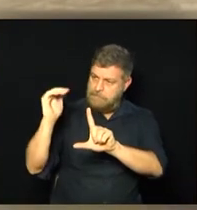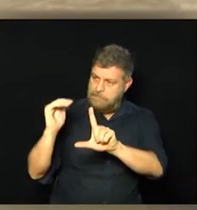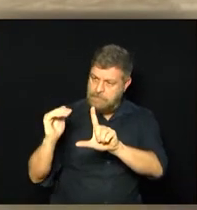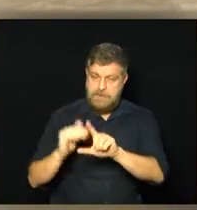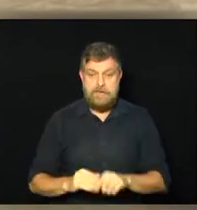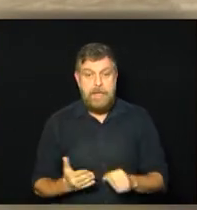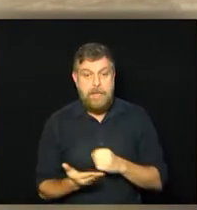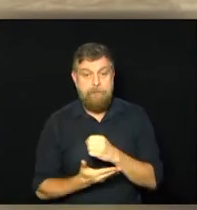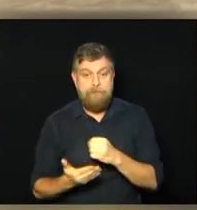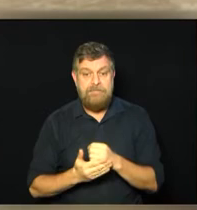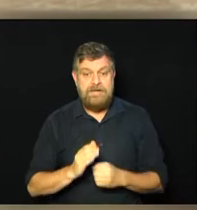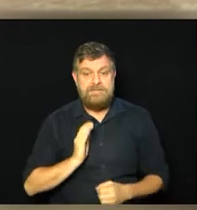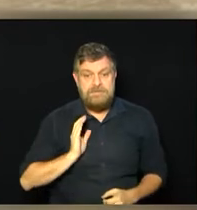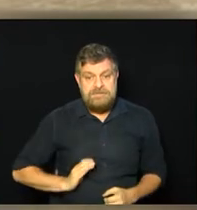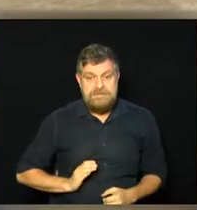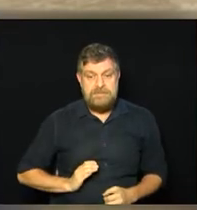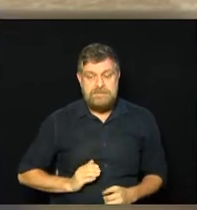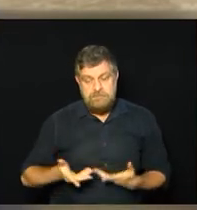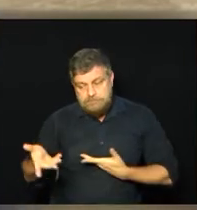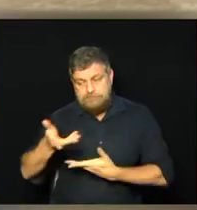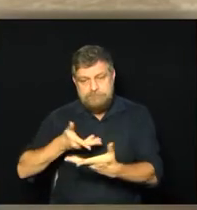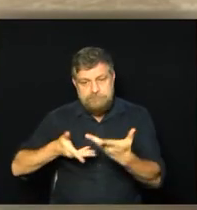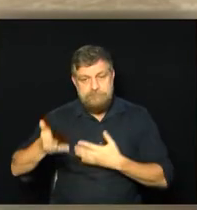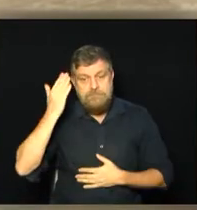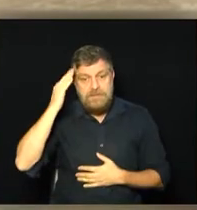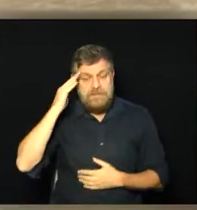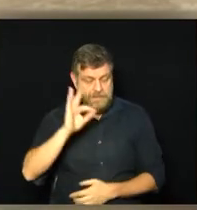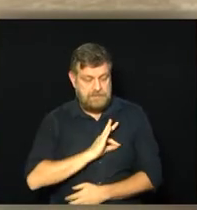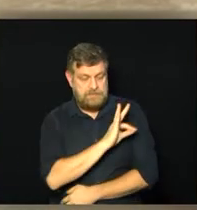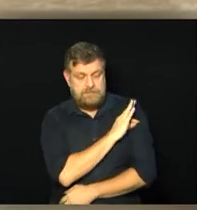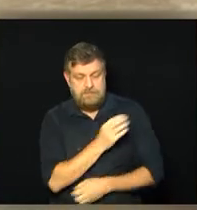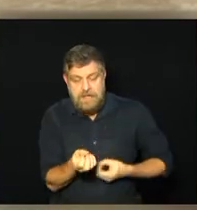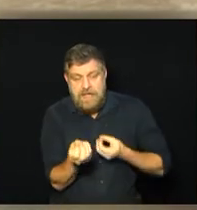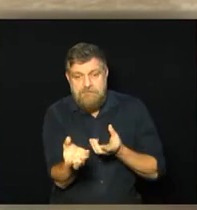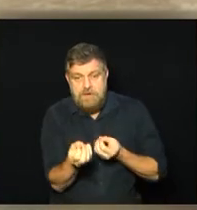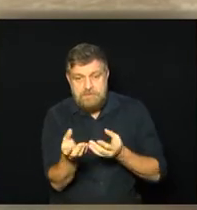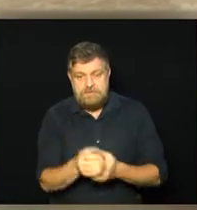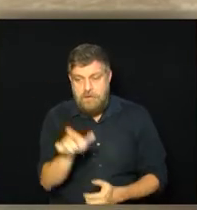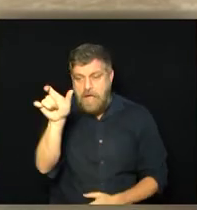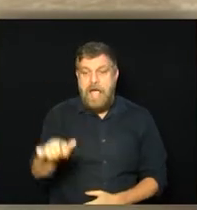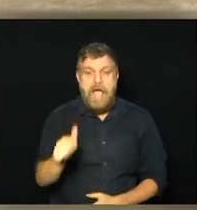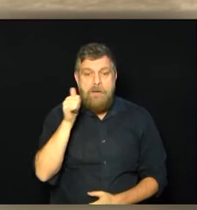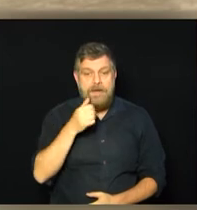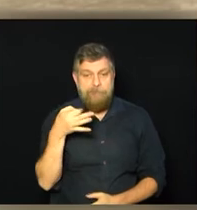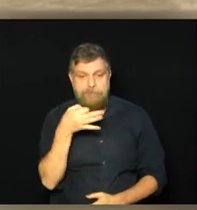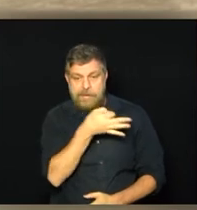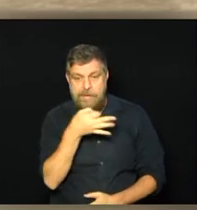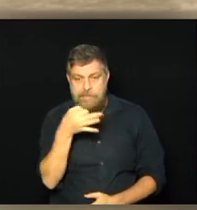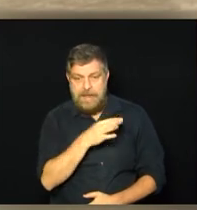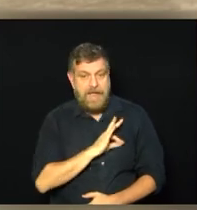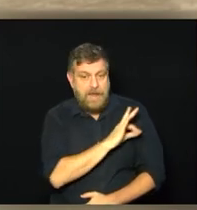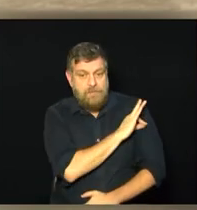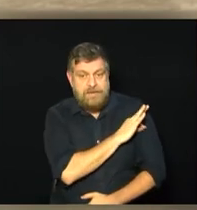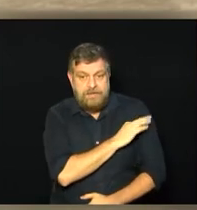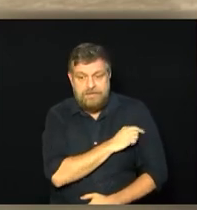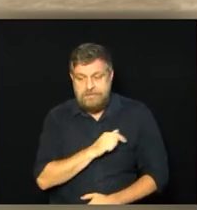cidadão compartilhar, né, as informações com a Guarda Municipal, né? Porque, como dito pela comandante, nós, a Guarda, não consegue estar em todo local ao